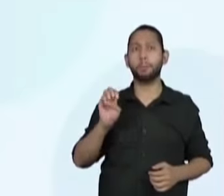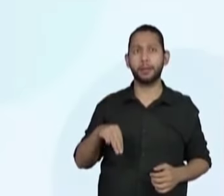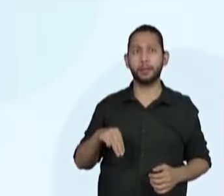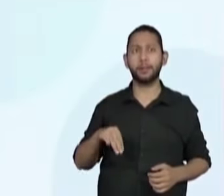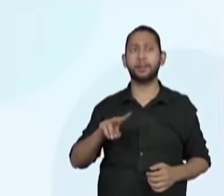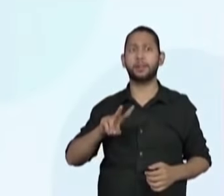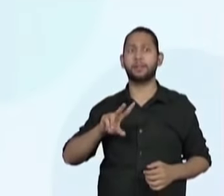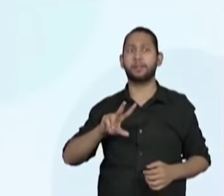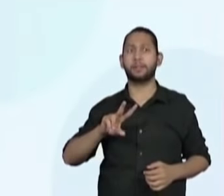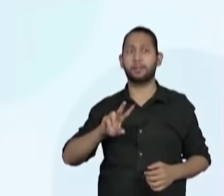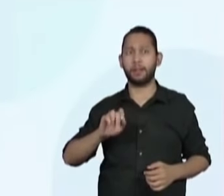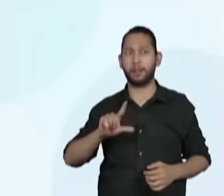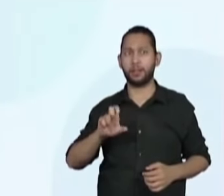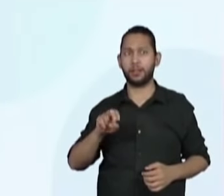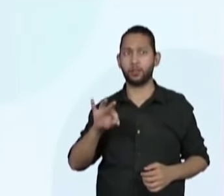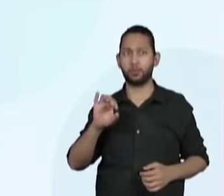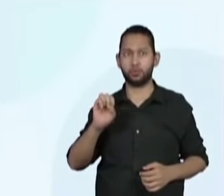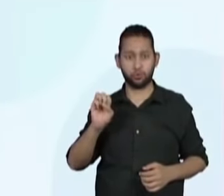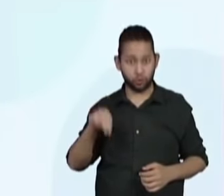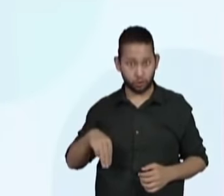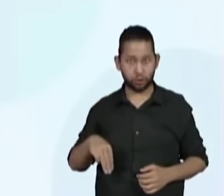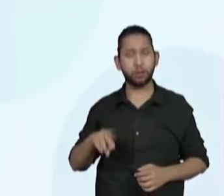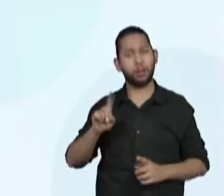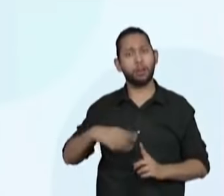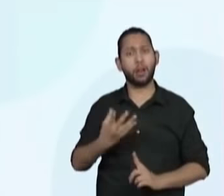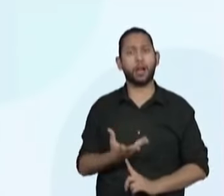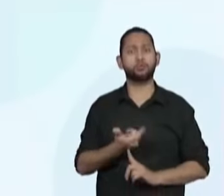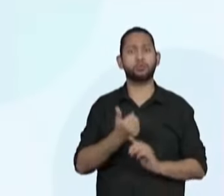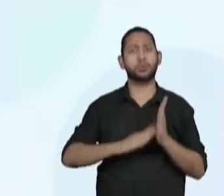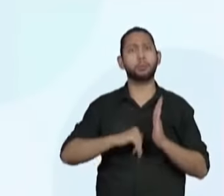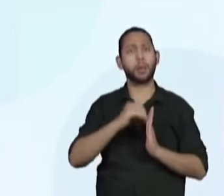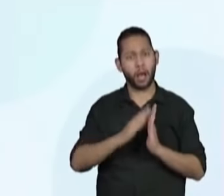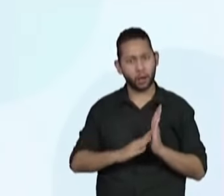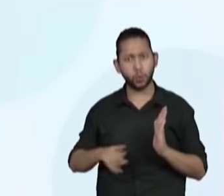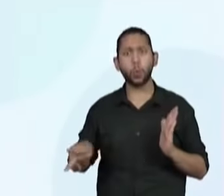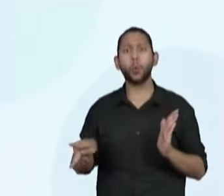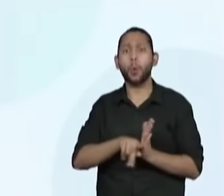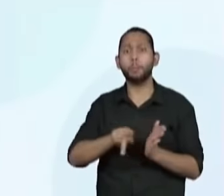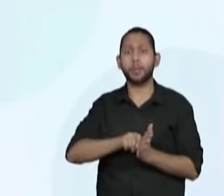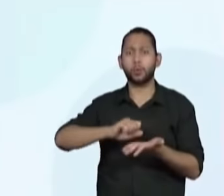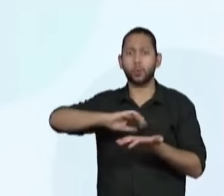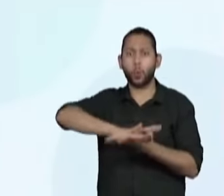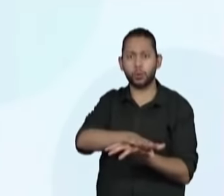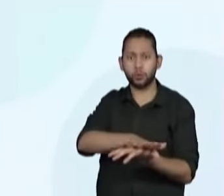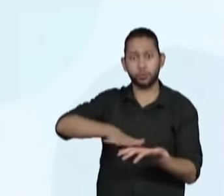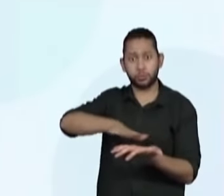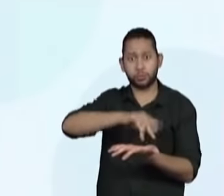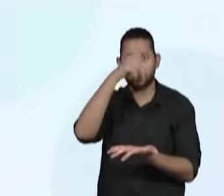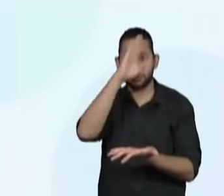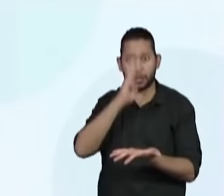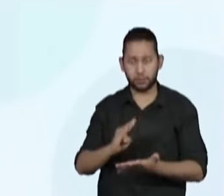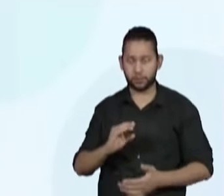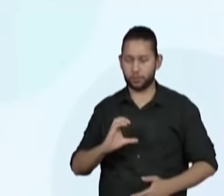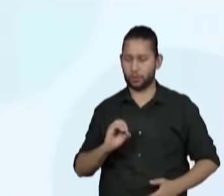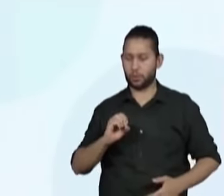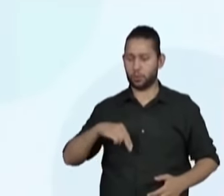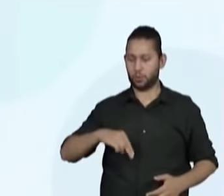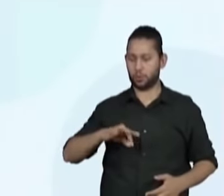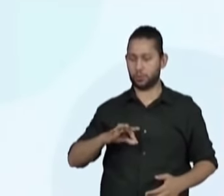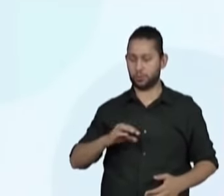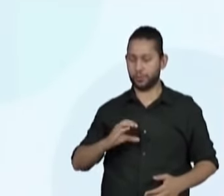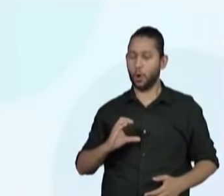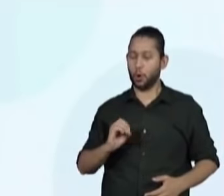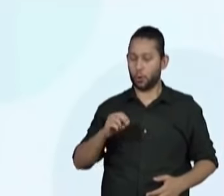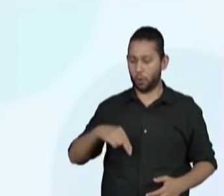Rubem Valentim também era um artista plástico do concretismo nacional e ele traduziu nas suas obras justamente